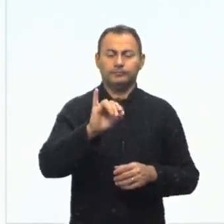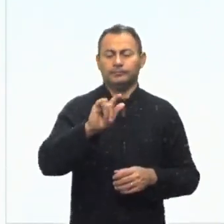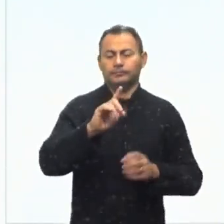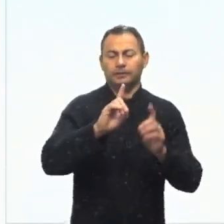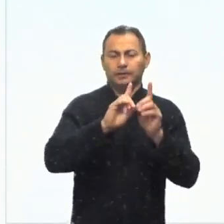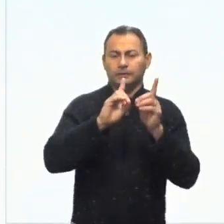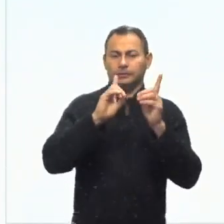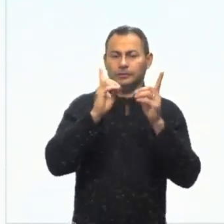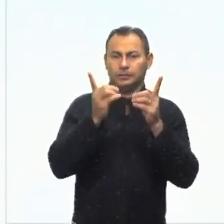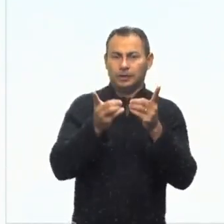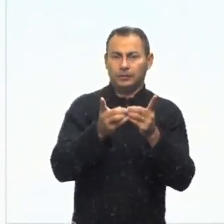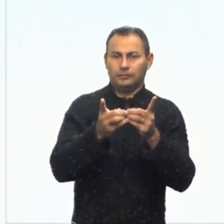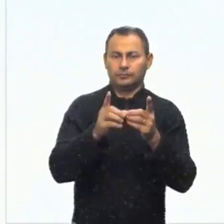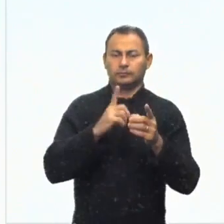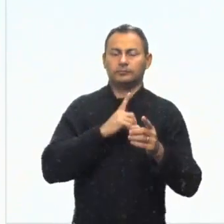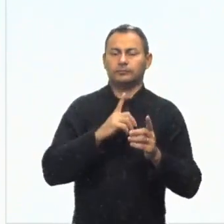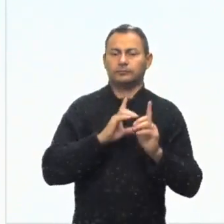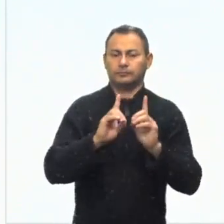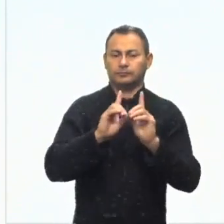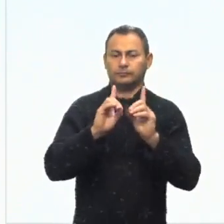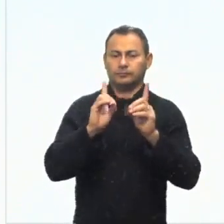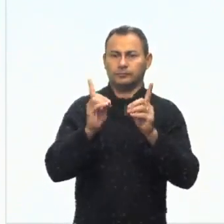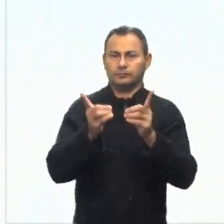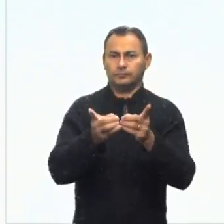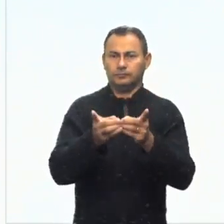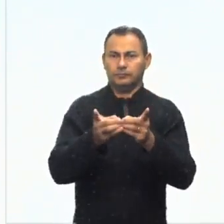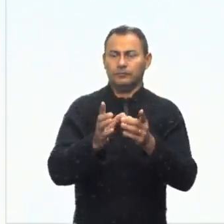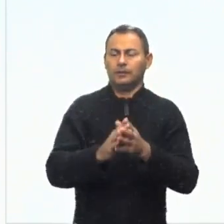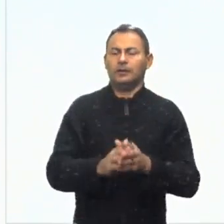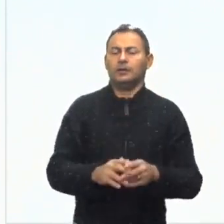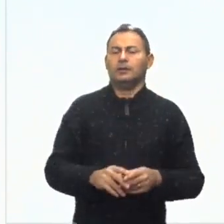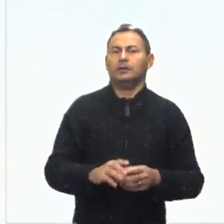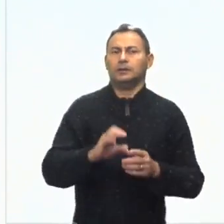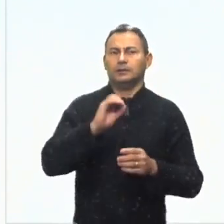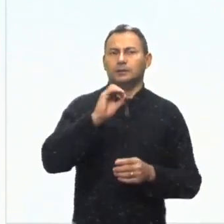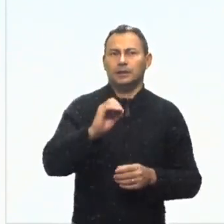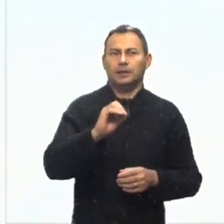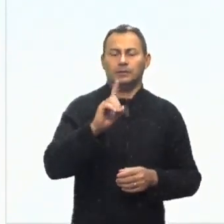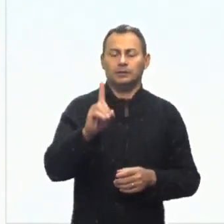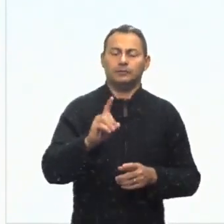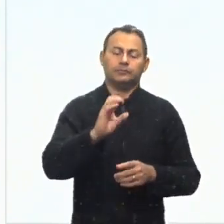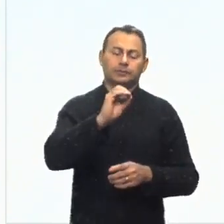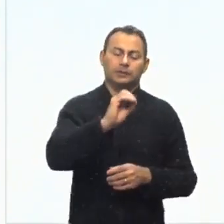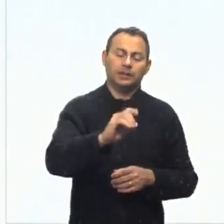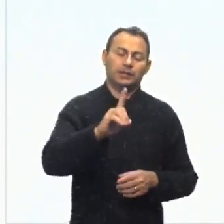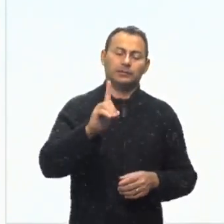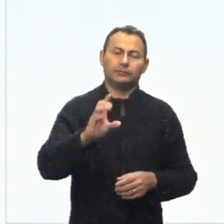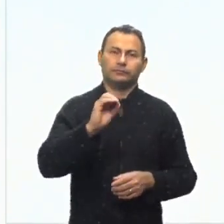Então, a portadora digital, você tem lá um sinal discreto, zeros e 1.